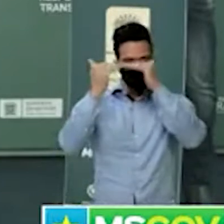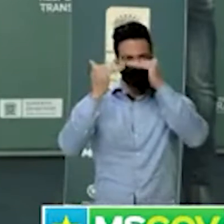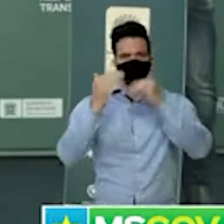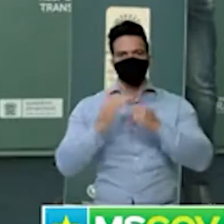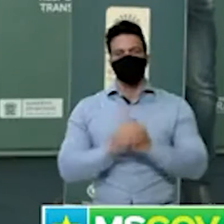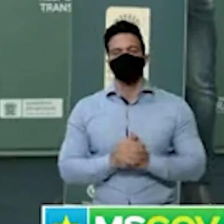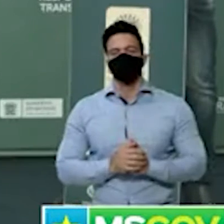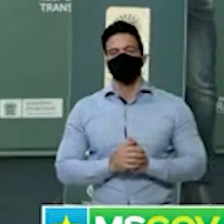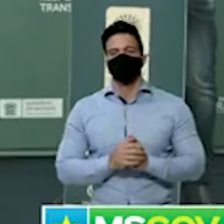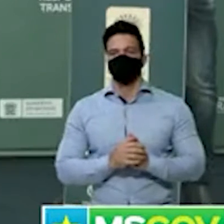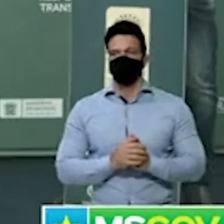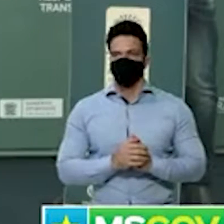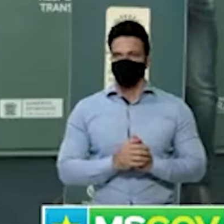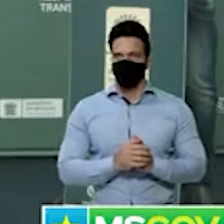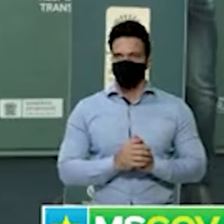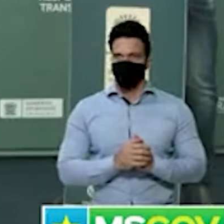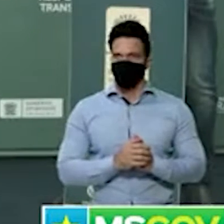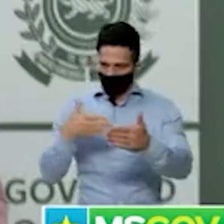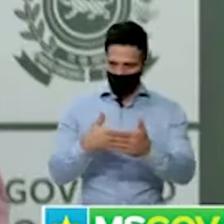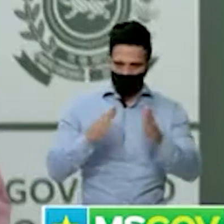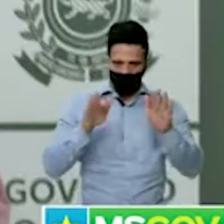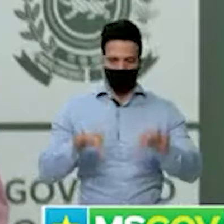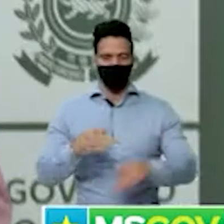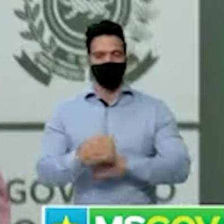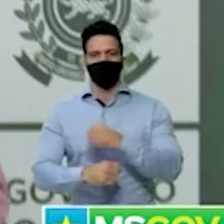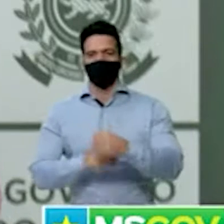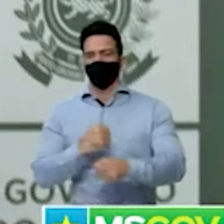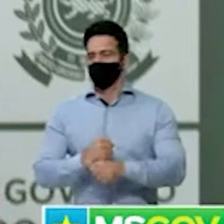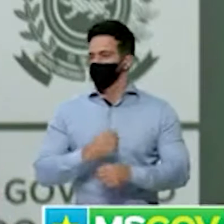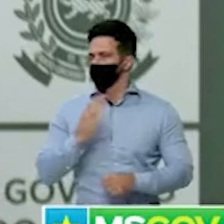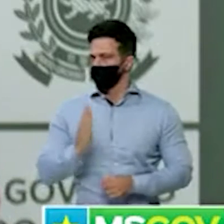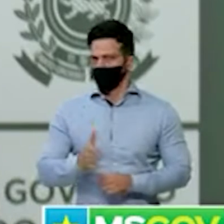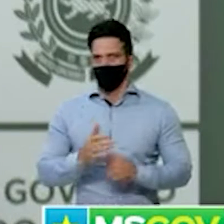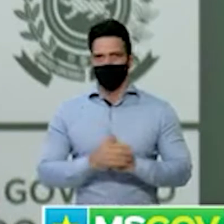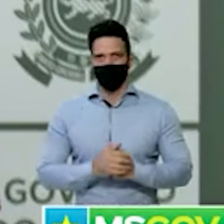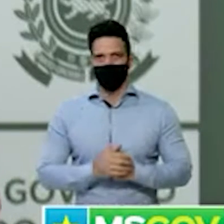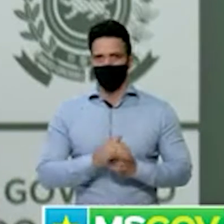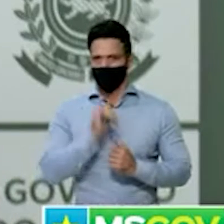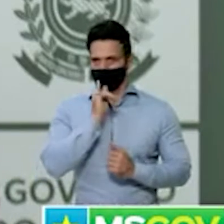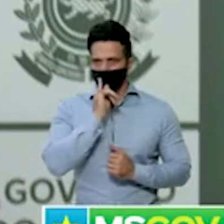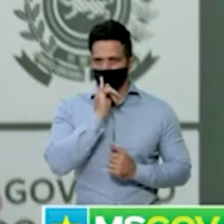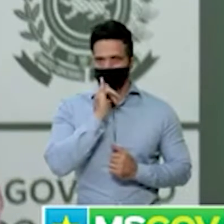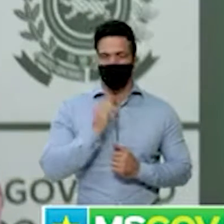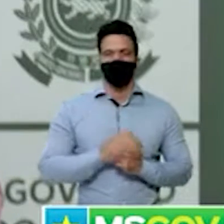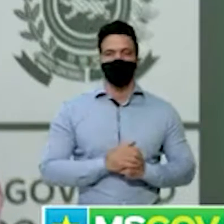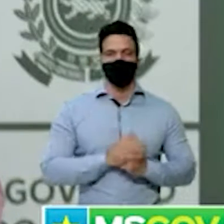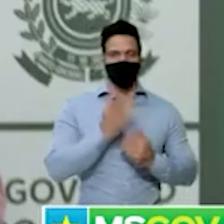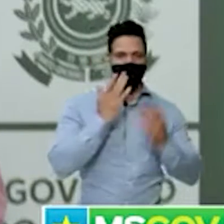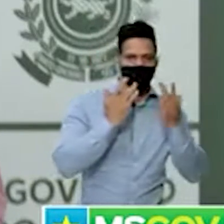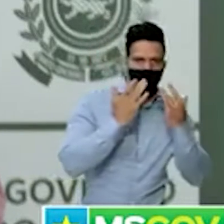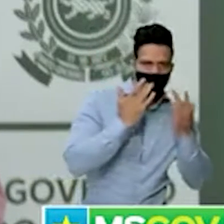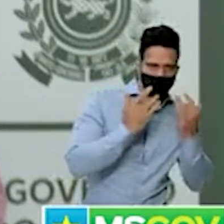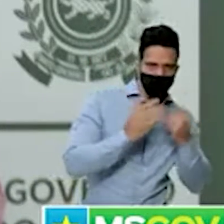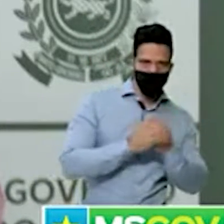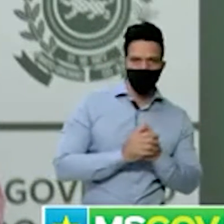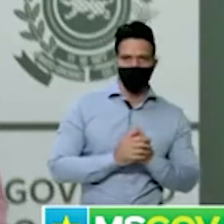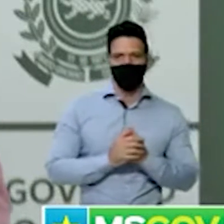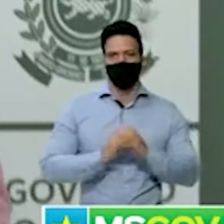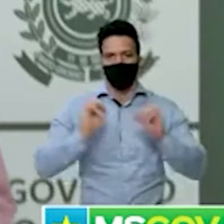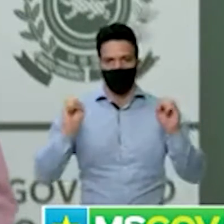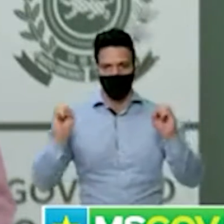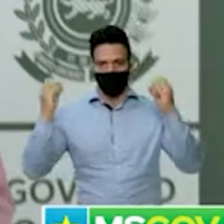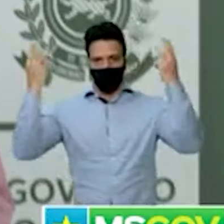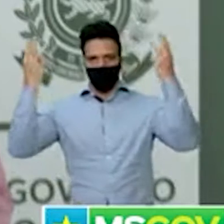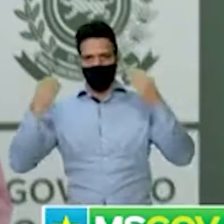beneficiados com as três parcelas e r$ 600 ao lado do diretor presidente da Fundação de Cultura de Mato Grosso do Sul explicou que estão